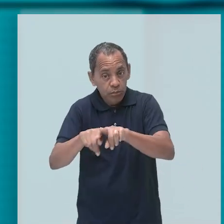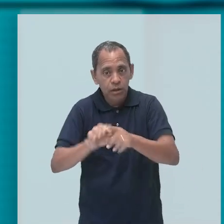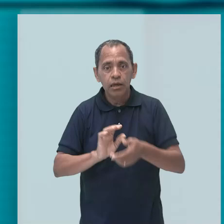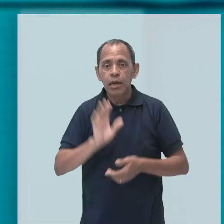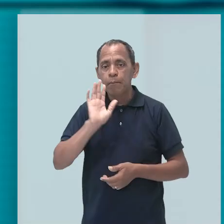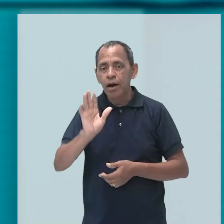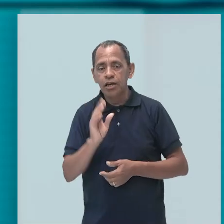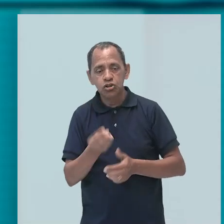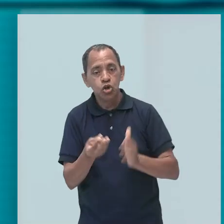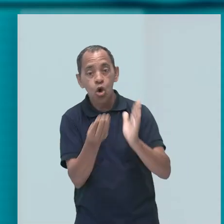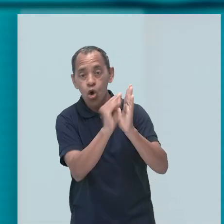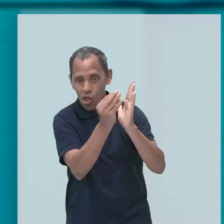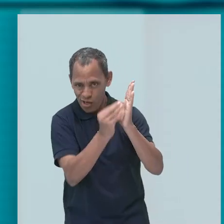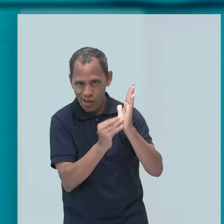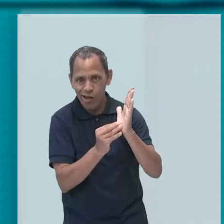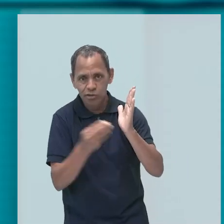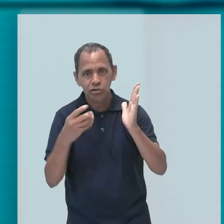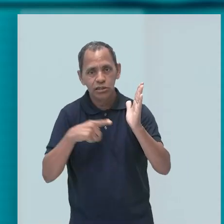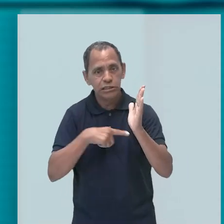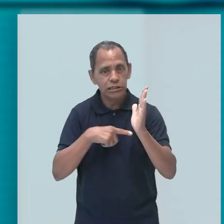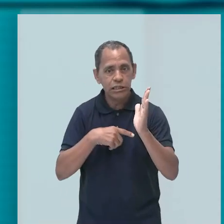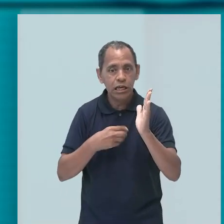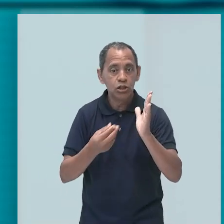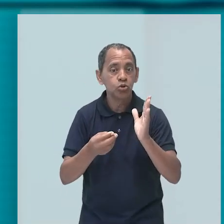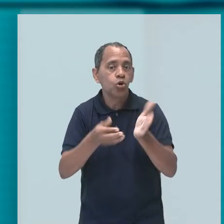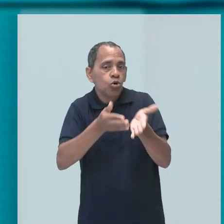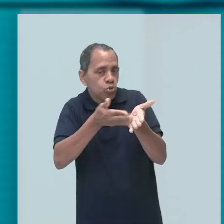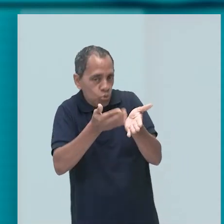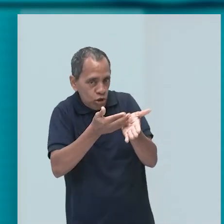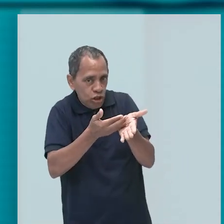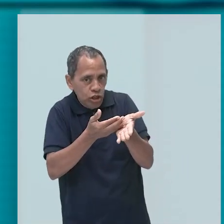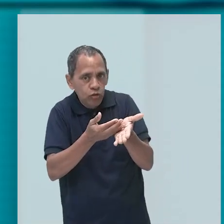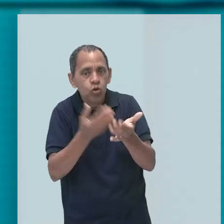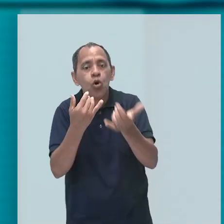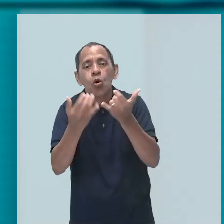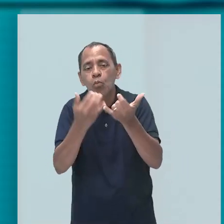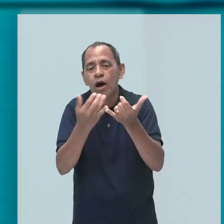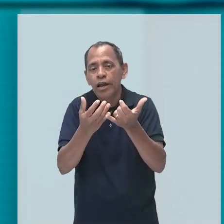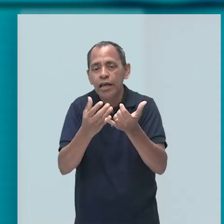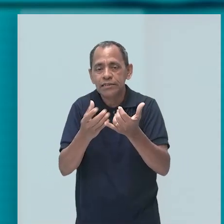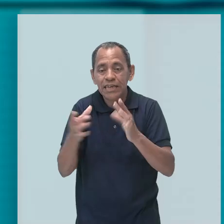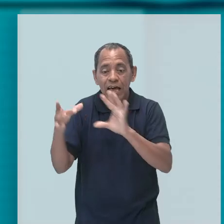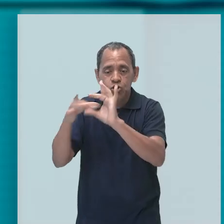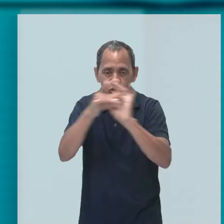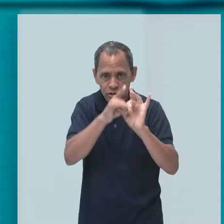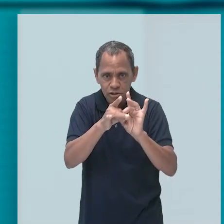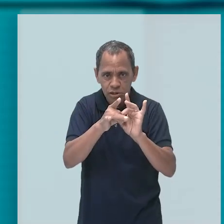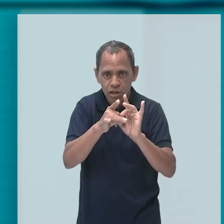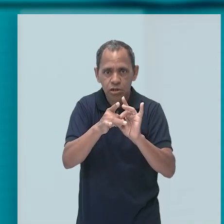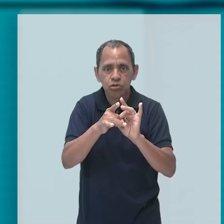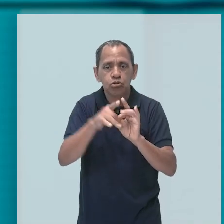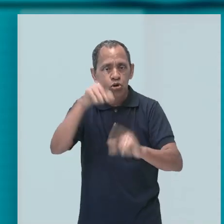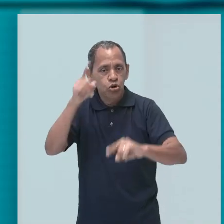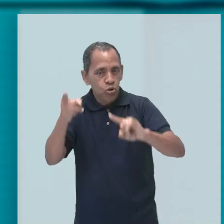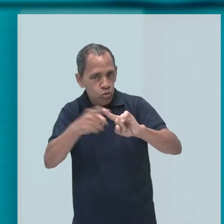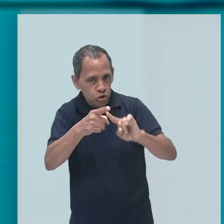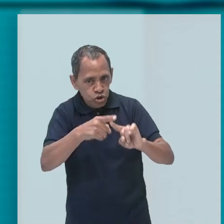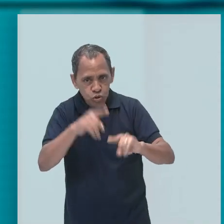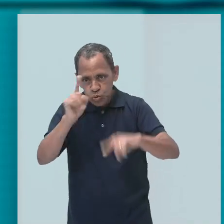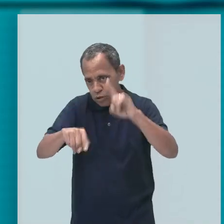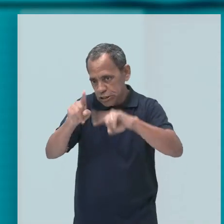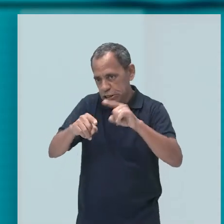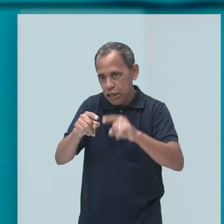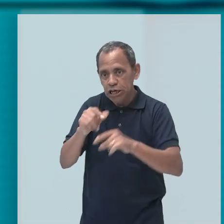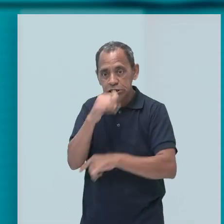colocando-os em elementos da natureza, ela promove esse desconcerto e, com isso, reflexão. Ora, quem é que